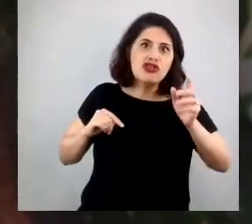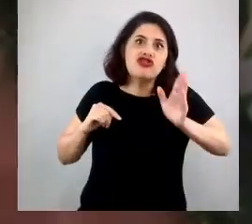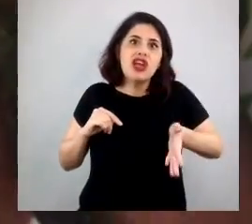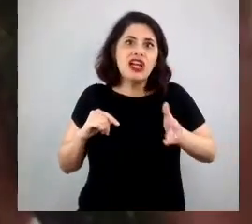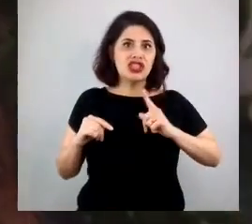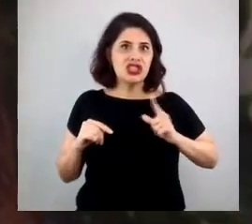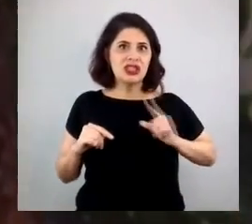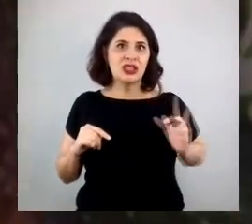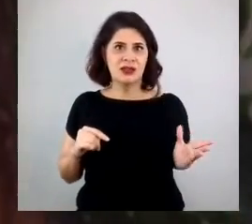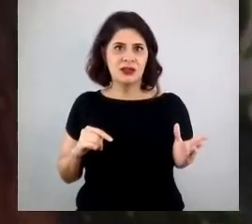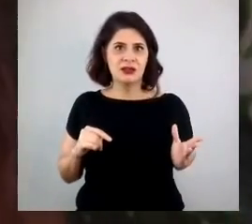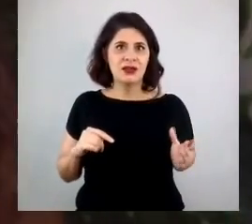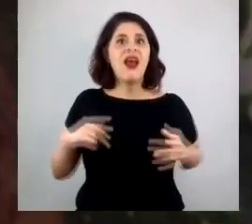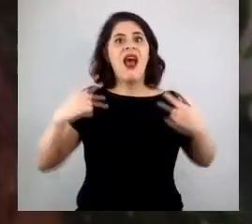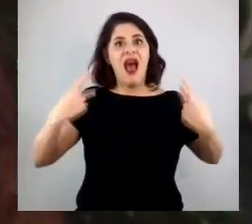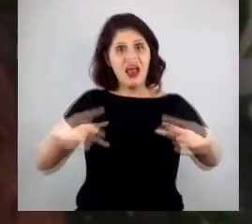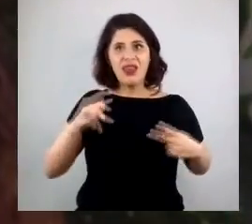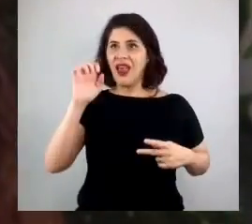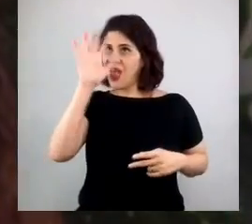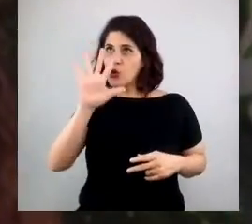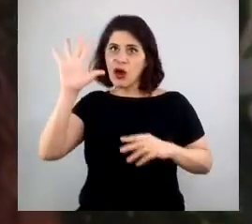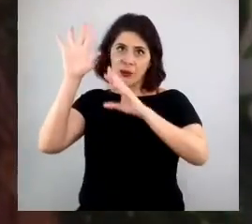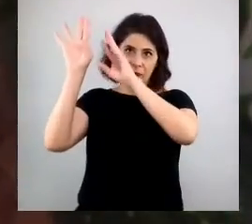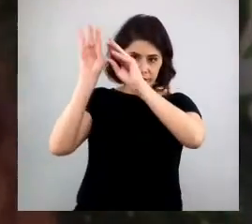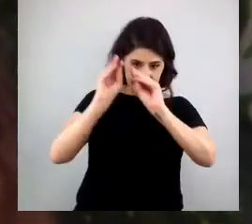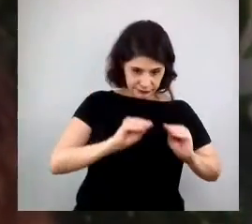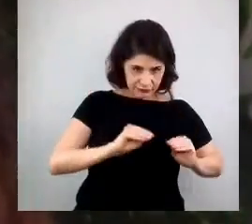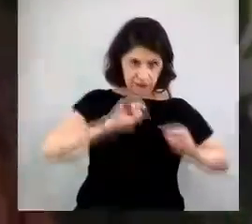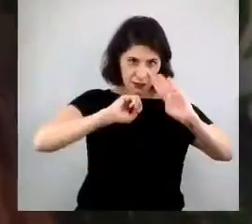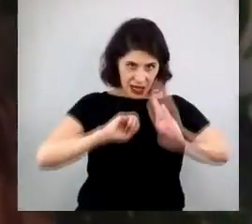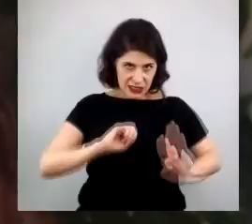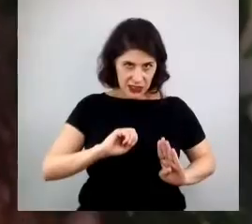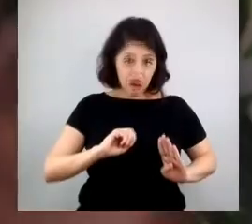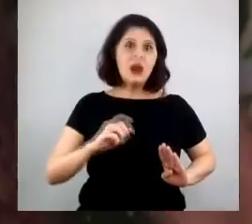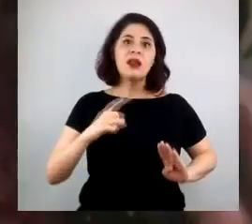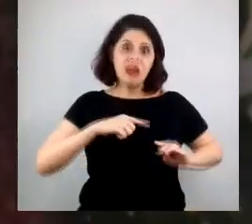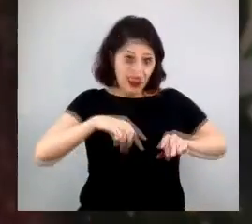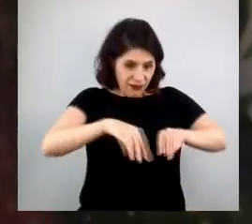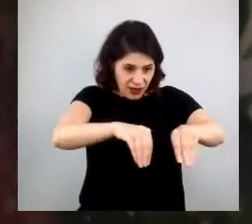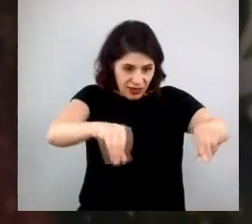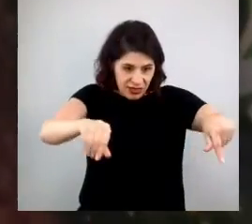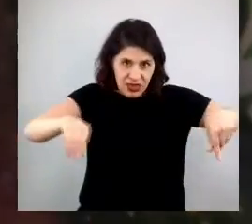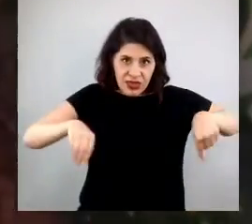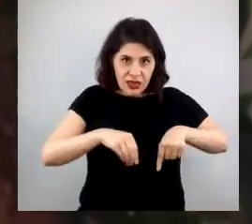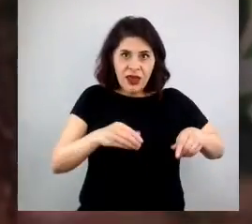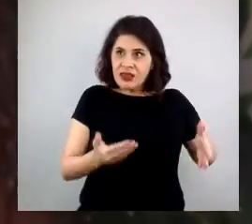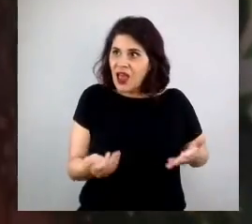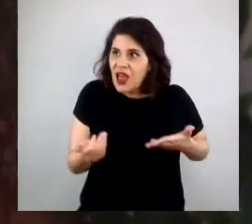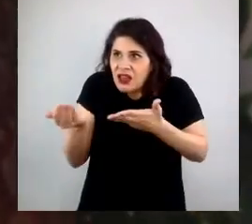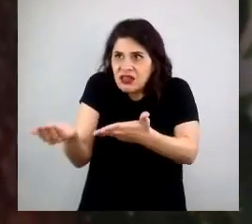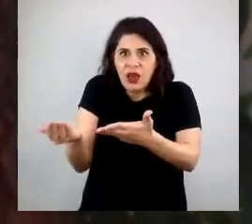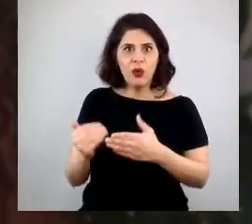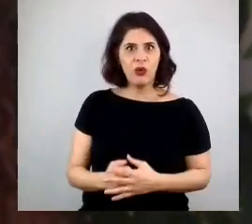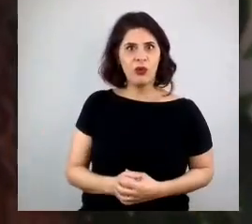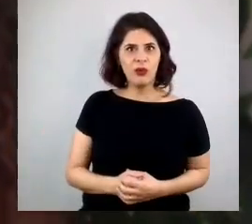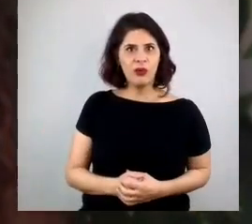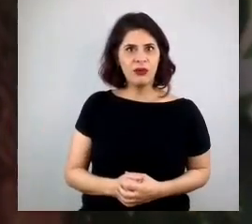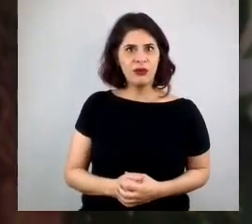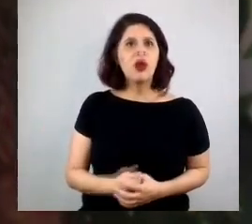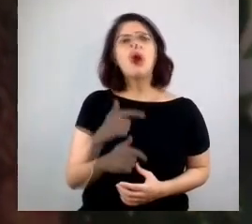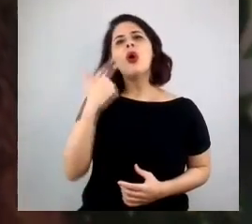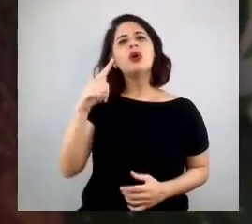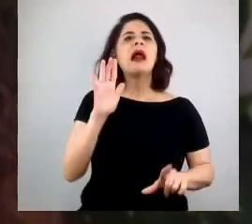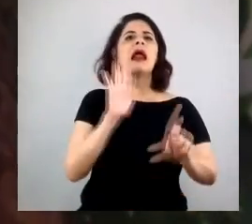terras, receberam recursos. Existe, por exemplo, só citar uma outra cota, a Lei do Boi,